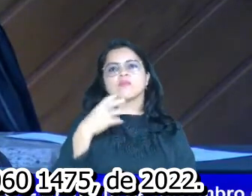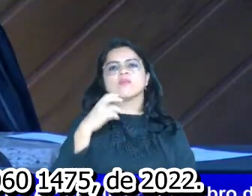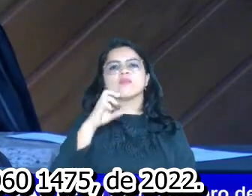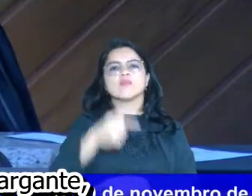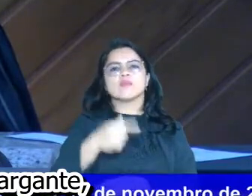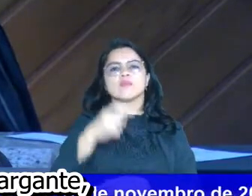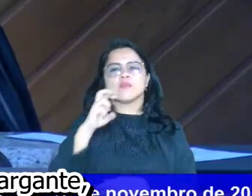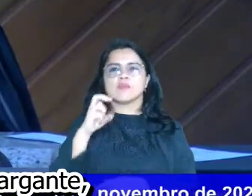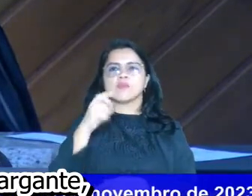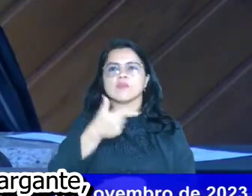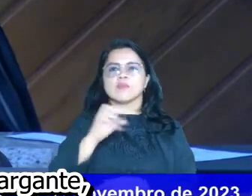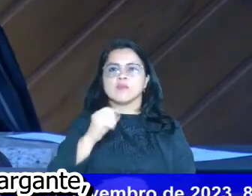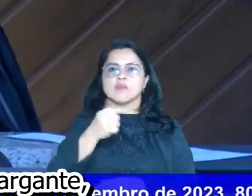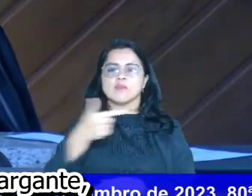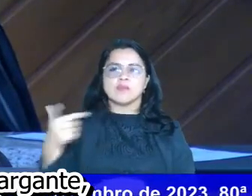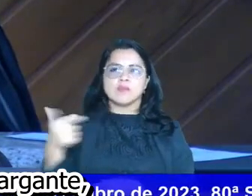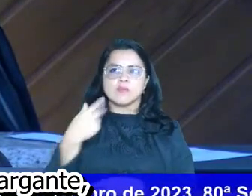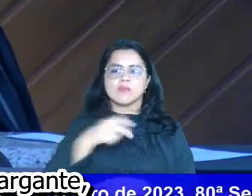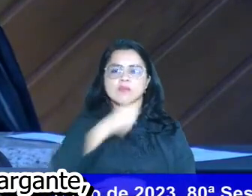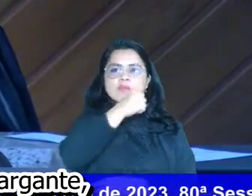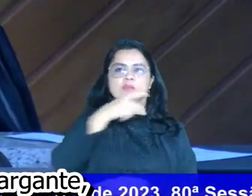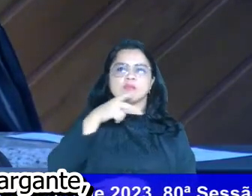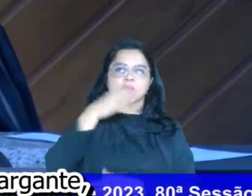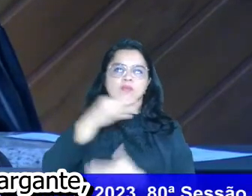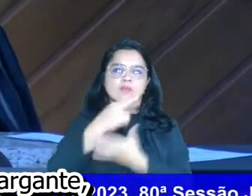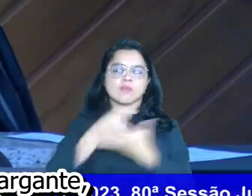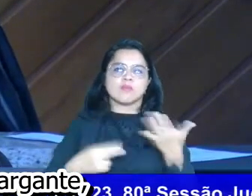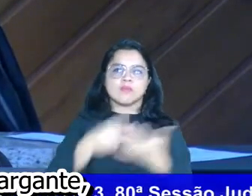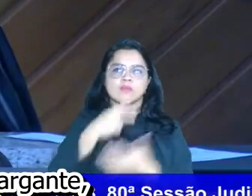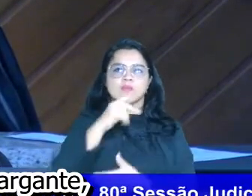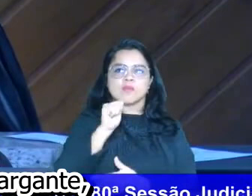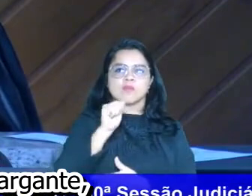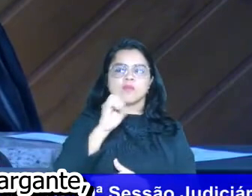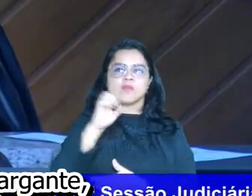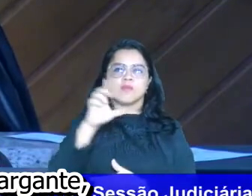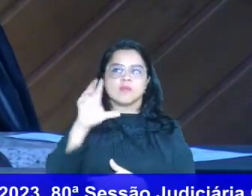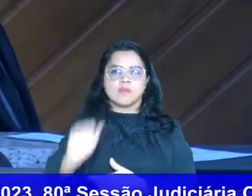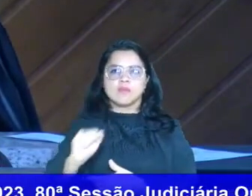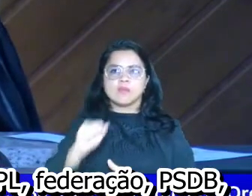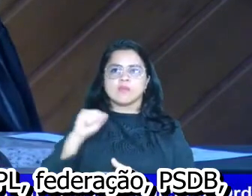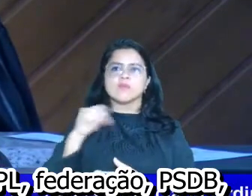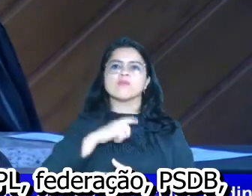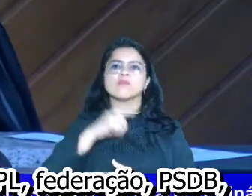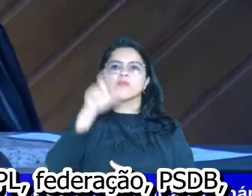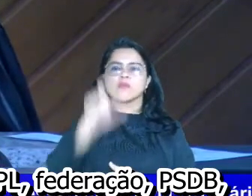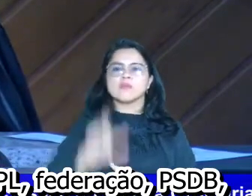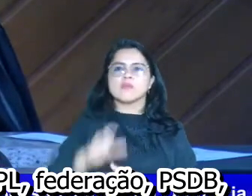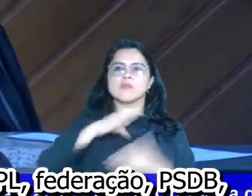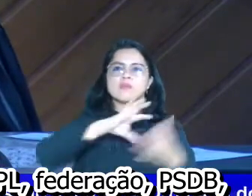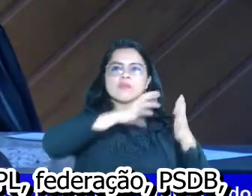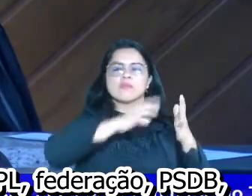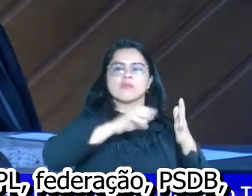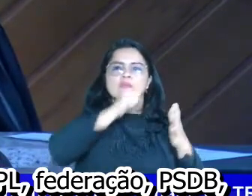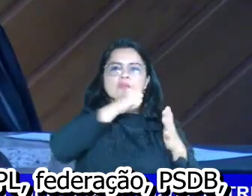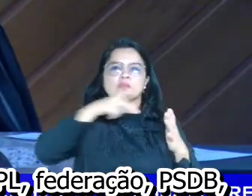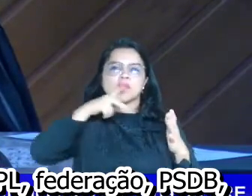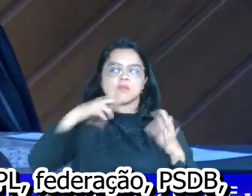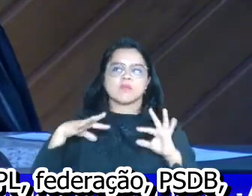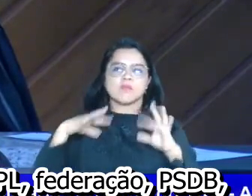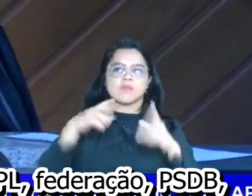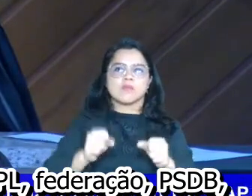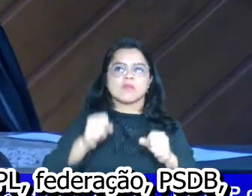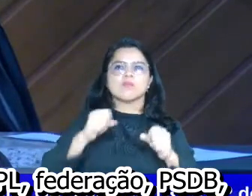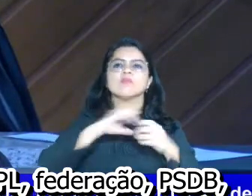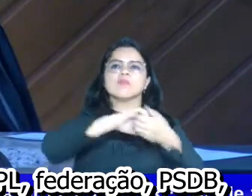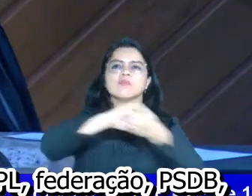060-1475 de 2022, origem Macapá, relatora juíza Paola Santos, embargante é a coligação Amapá para Todos,